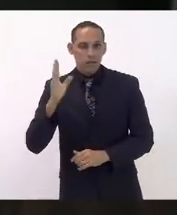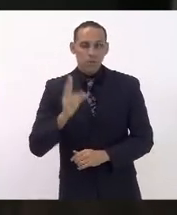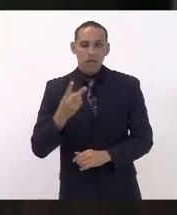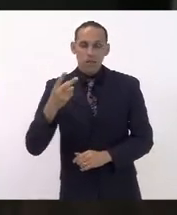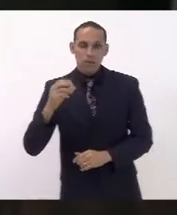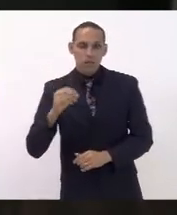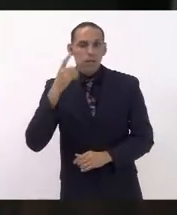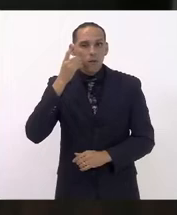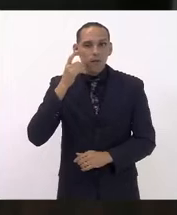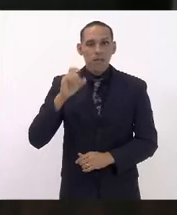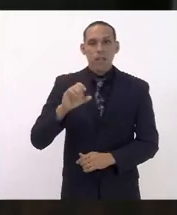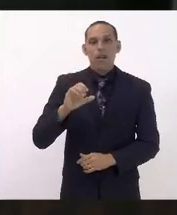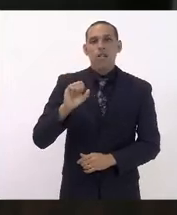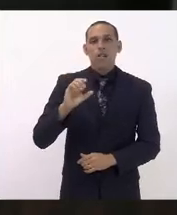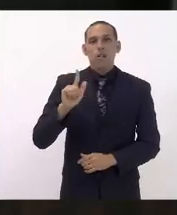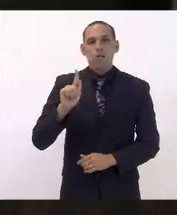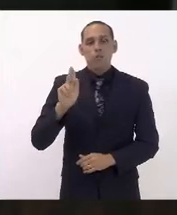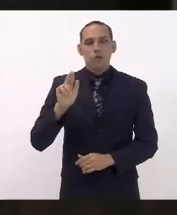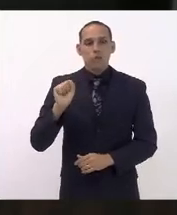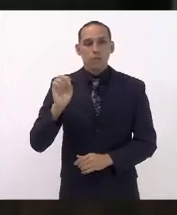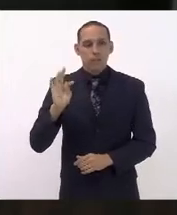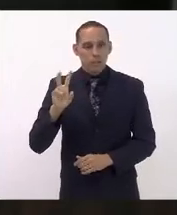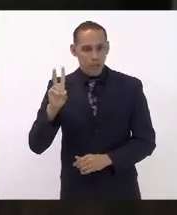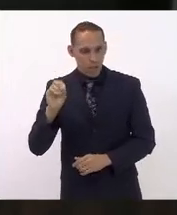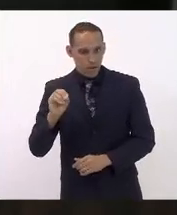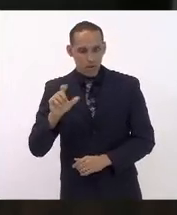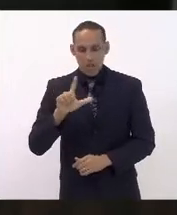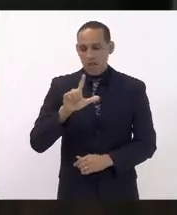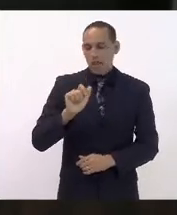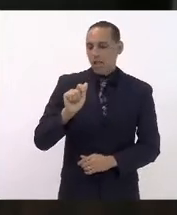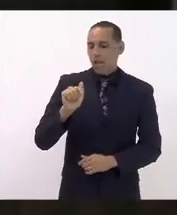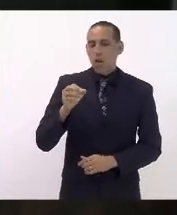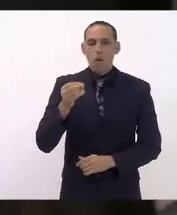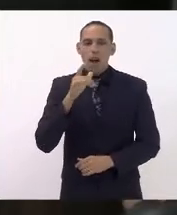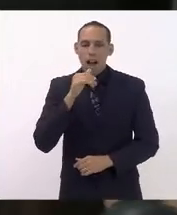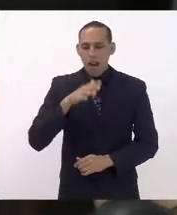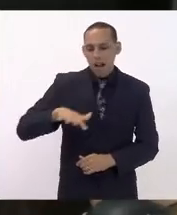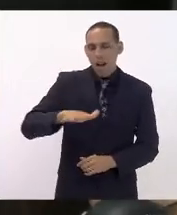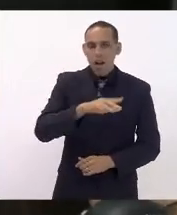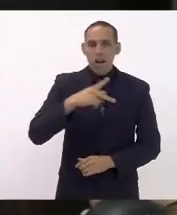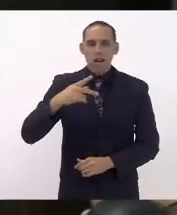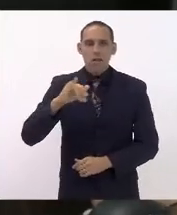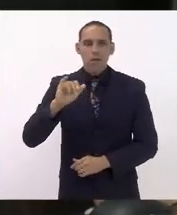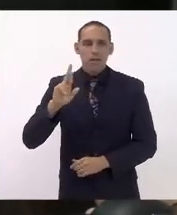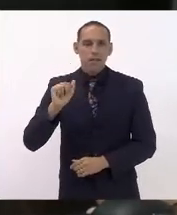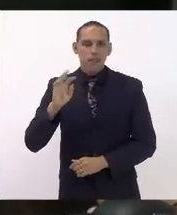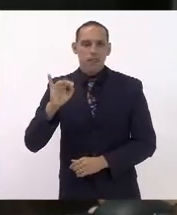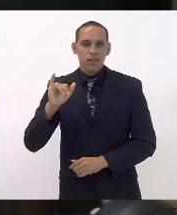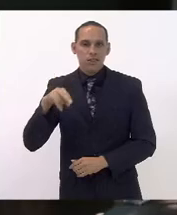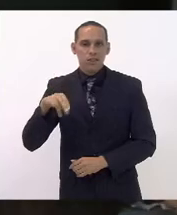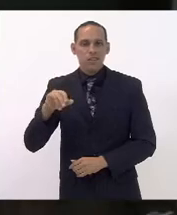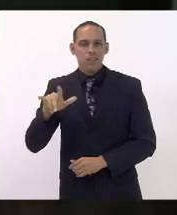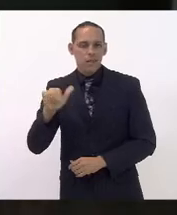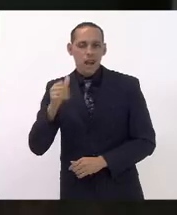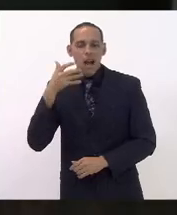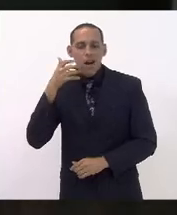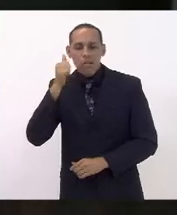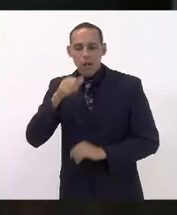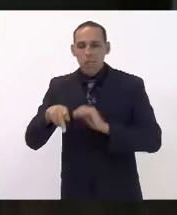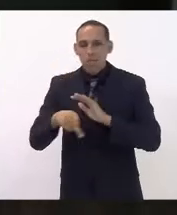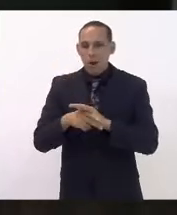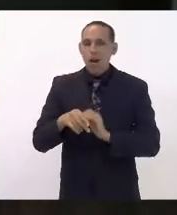Gustavo Schmidt, que determina o tombamento da Lagoa de Piratininga como patrimônio público ambiental, paisagismo histórico e cultural do Estado do Rio de